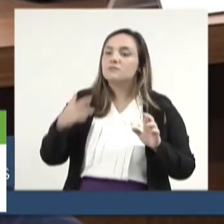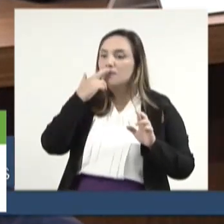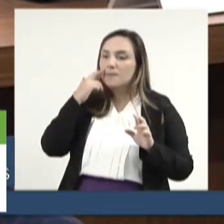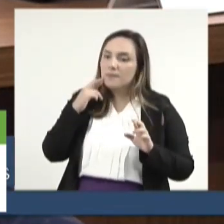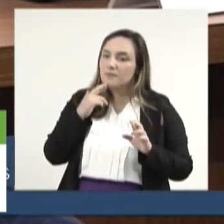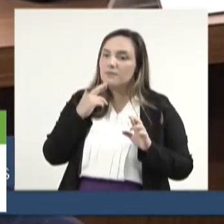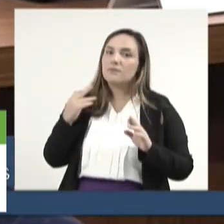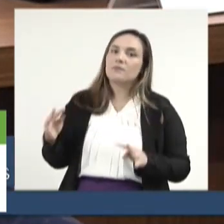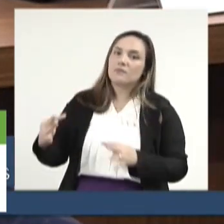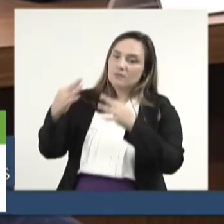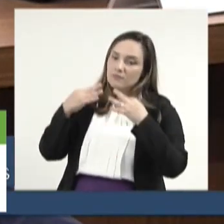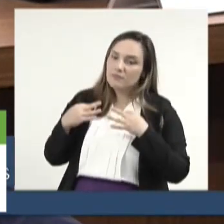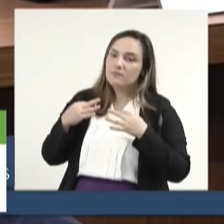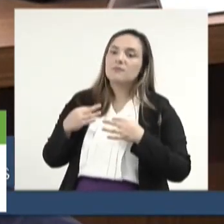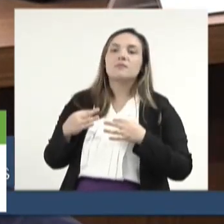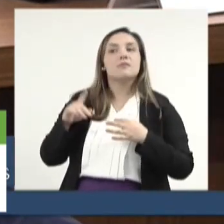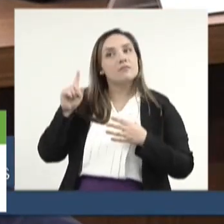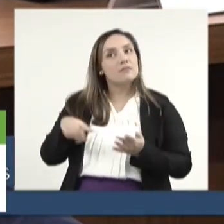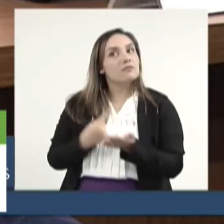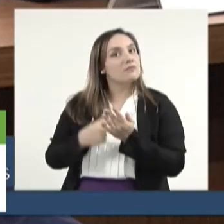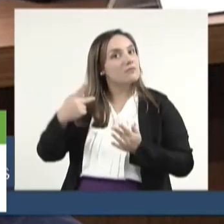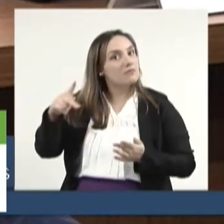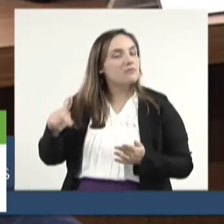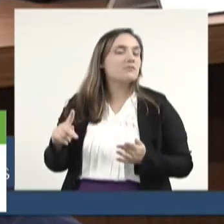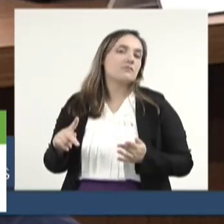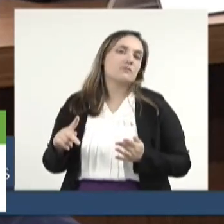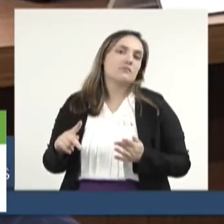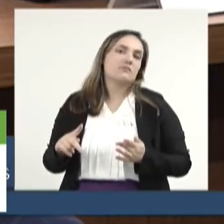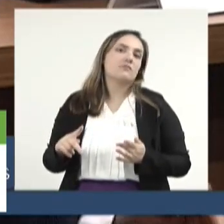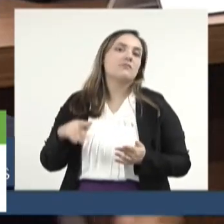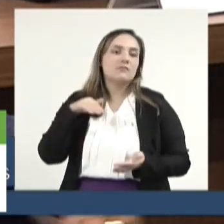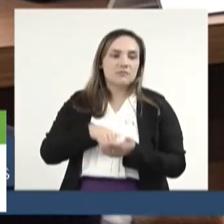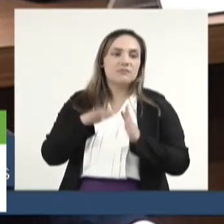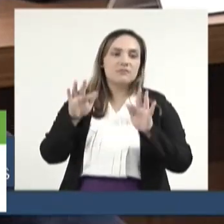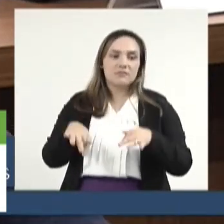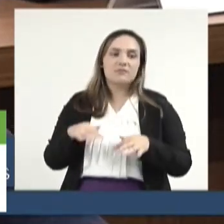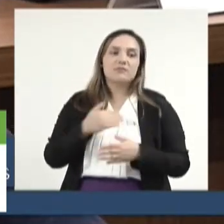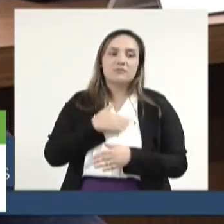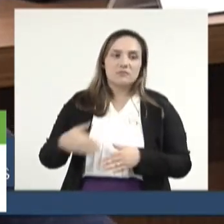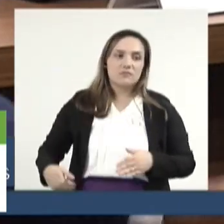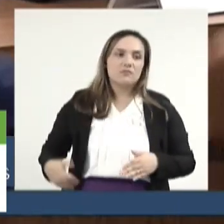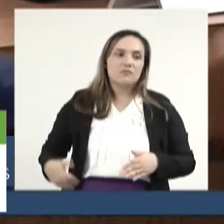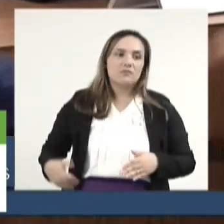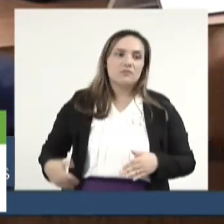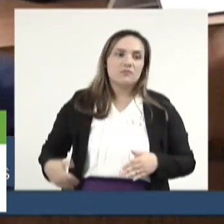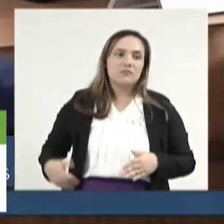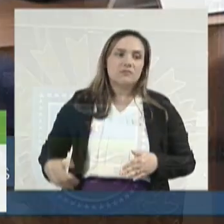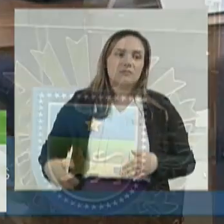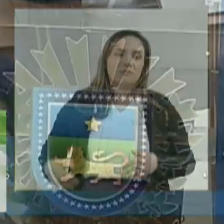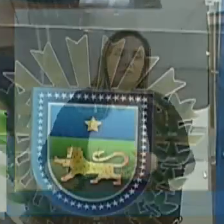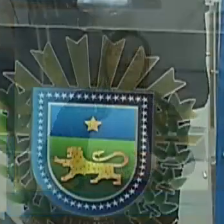Eduardo Rido realmente, foi um compromisso dele, que até o final do governo a gente consiga ter essa isonomia.